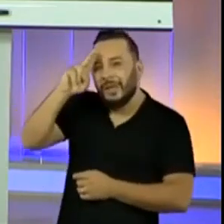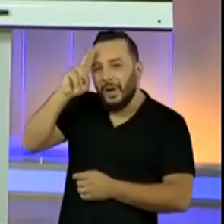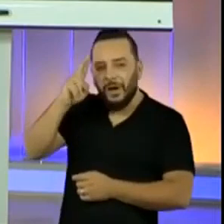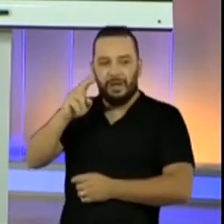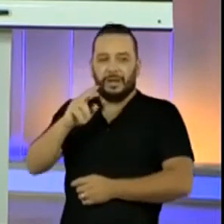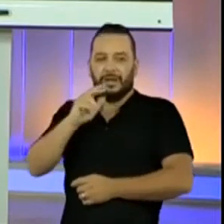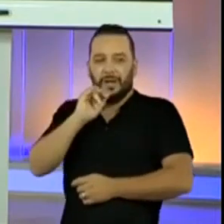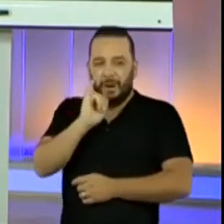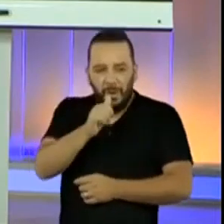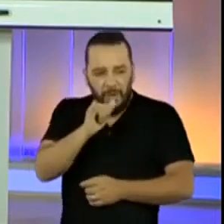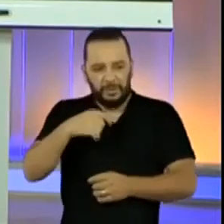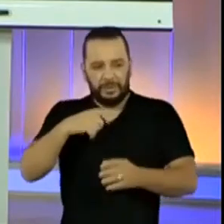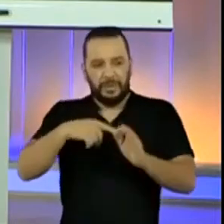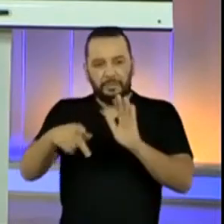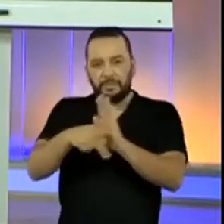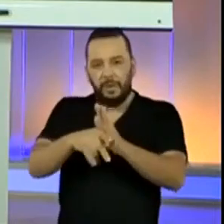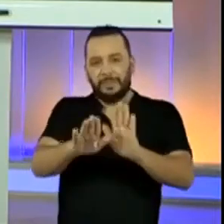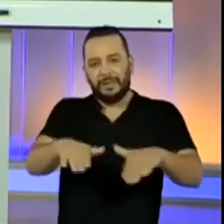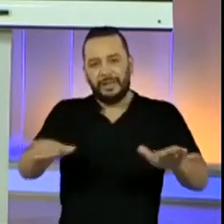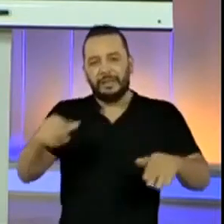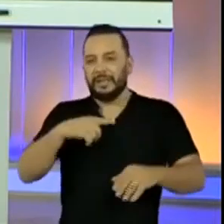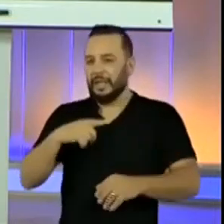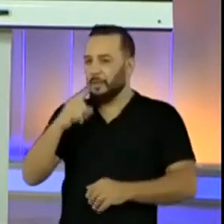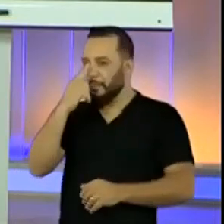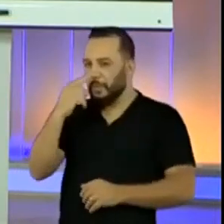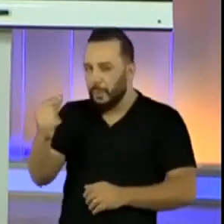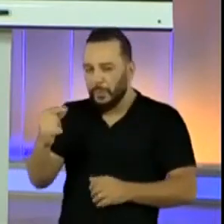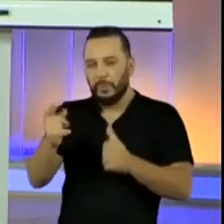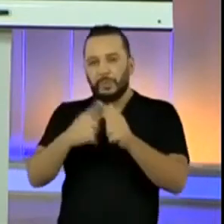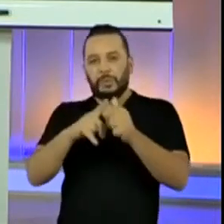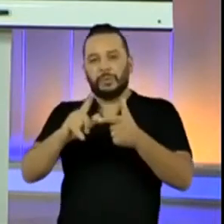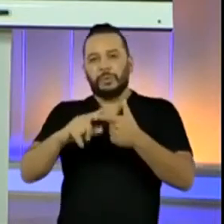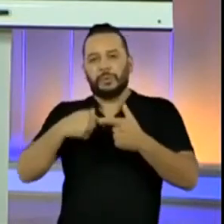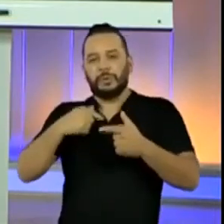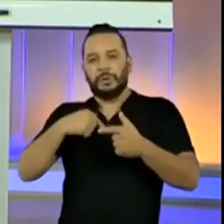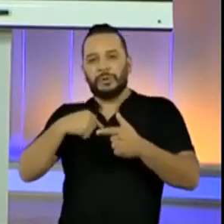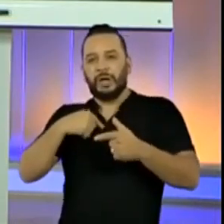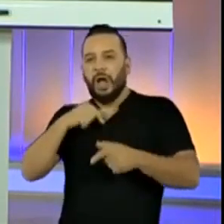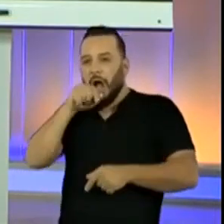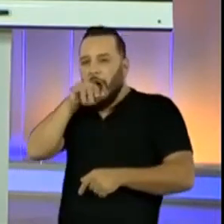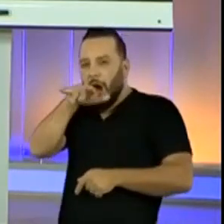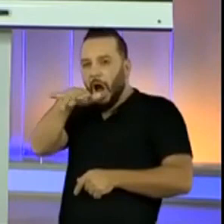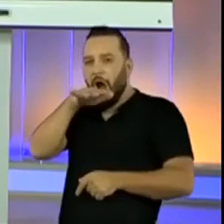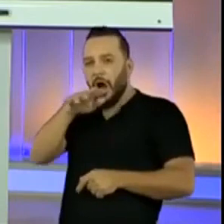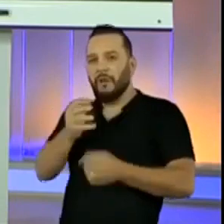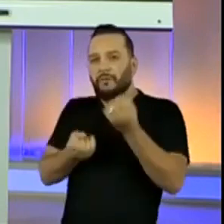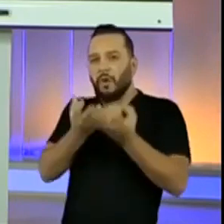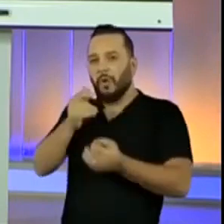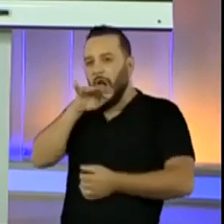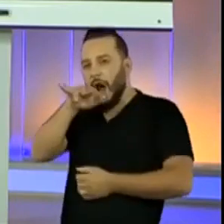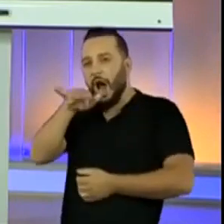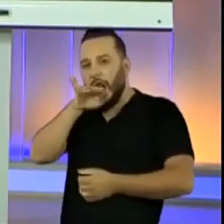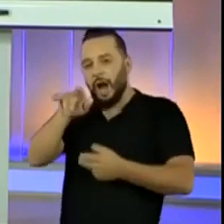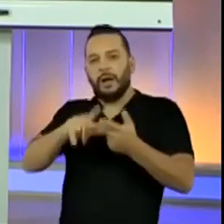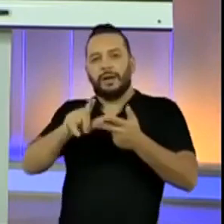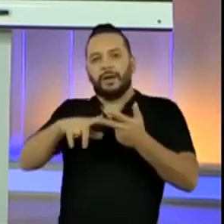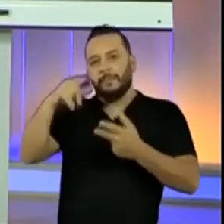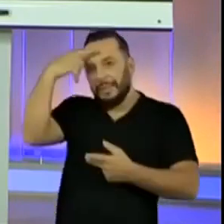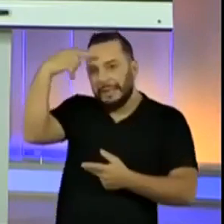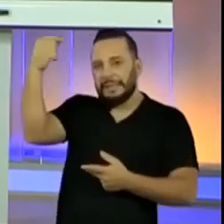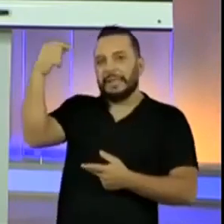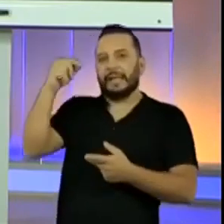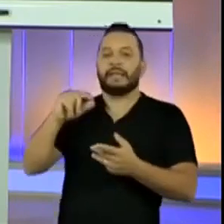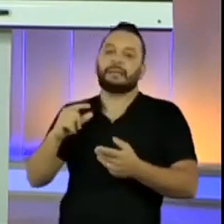onde os personagens são fantásticos, bruxas, dragões, princesas, e misturam elementos reais a